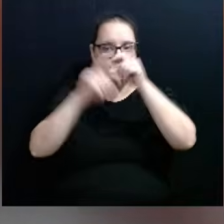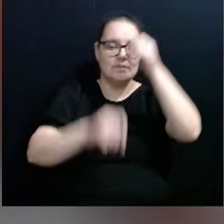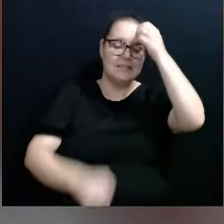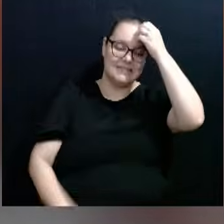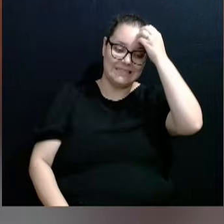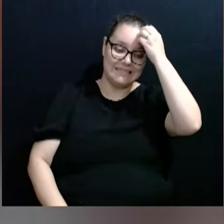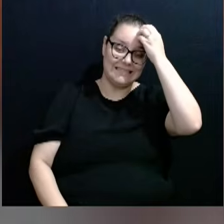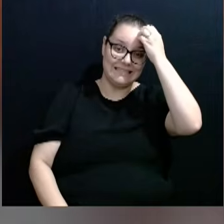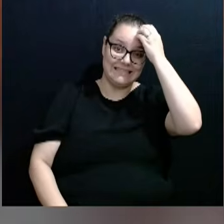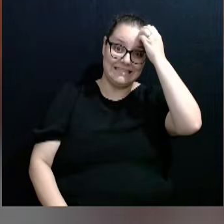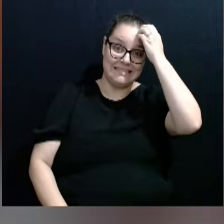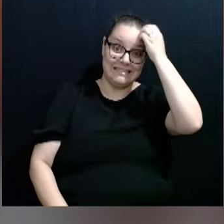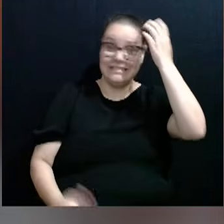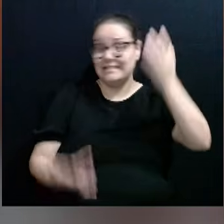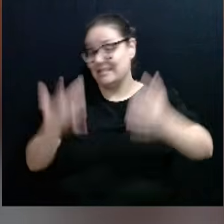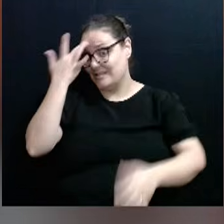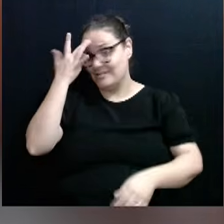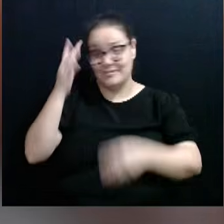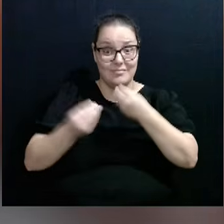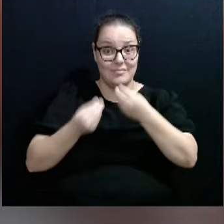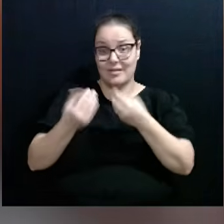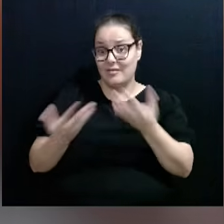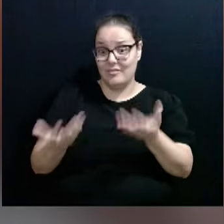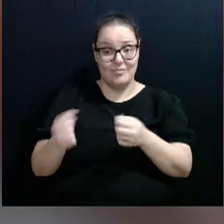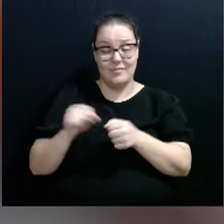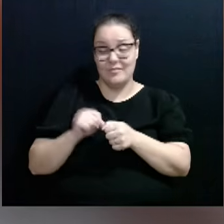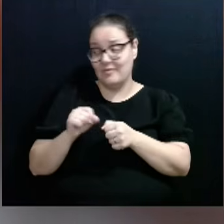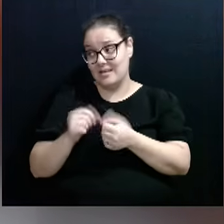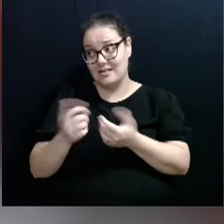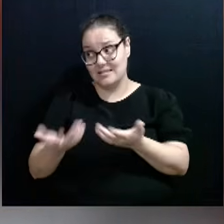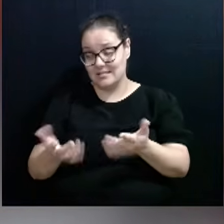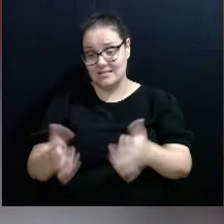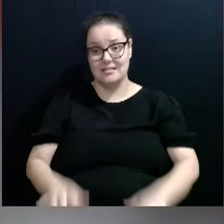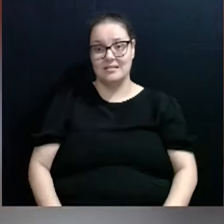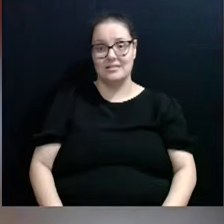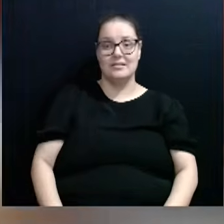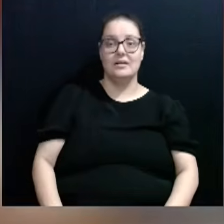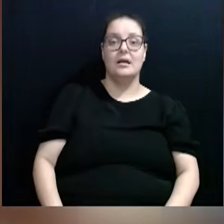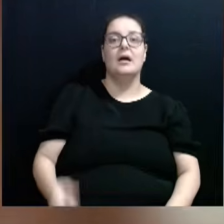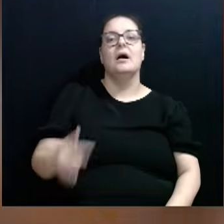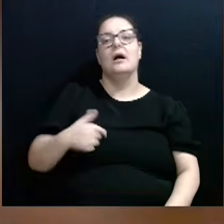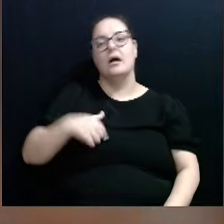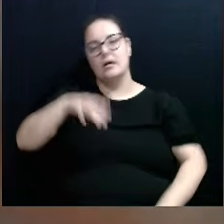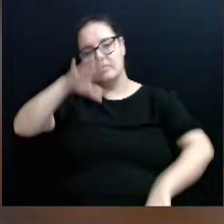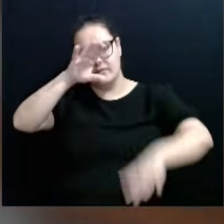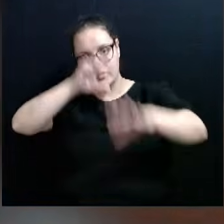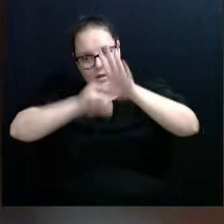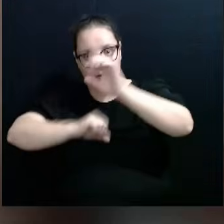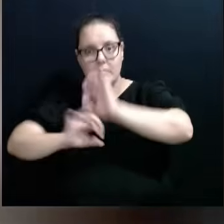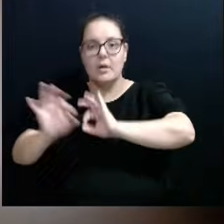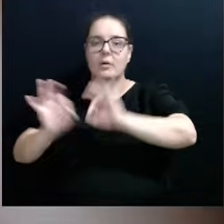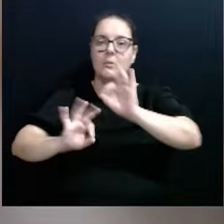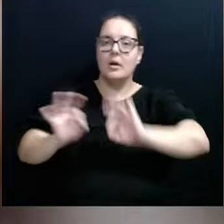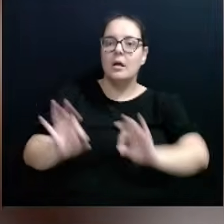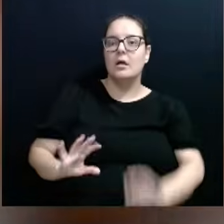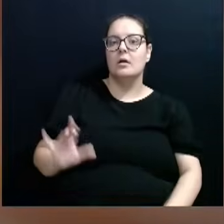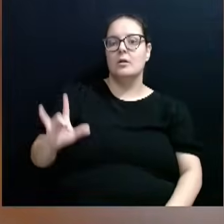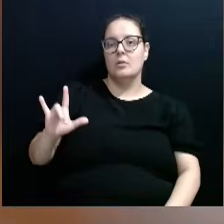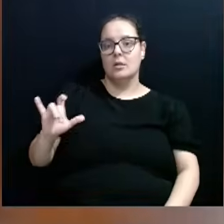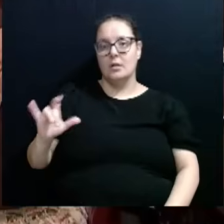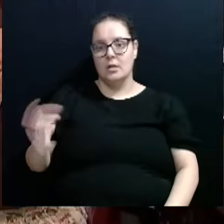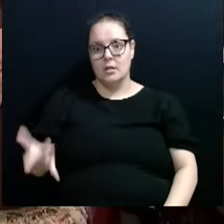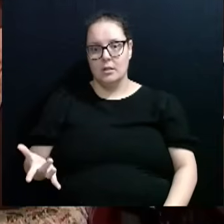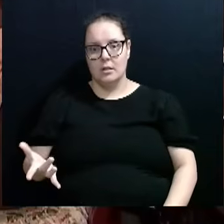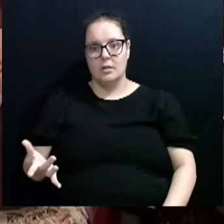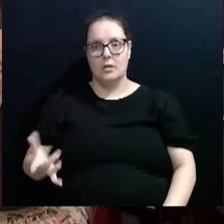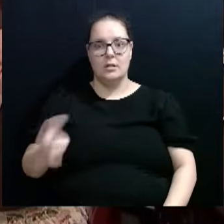não sabia como fazia isso, né? Aí eu fui aprender, fui mexer no Instagram mesmo. Você teve que fazer algum curso ou